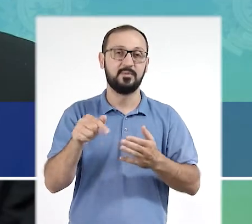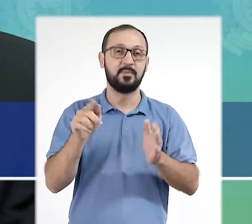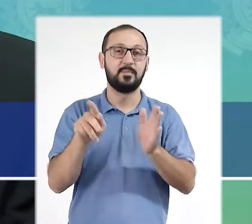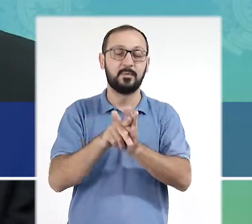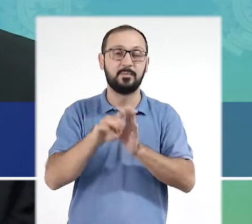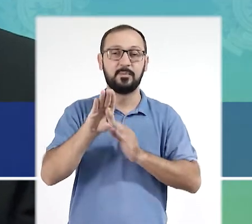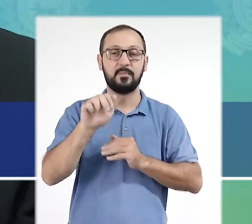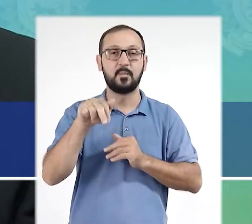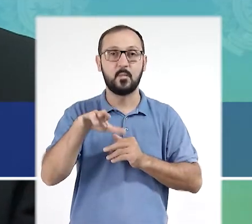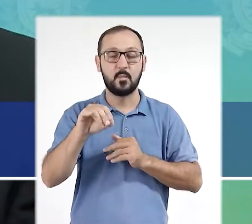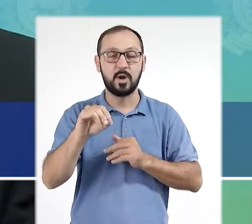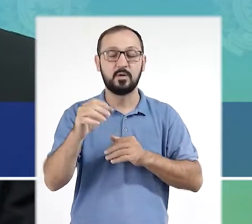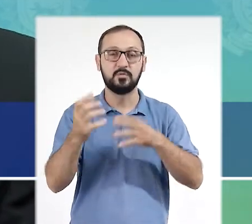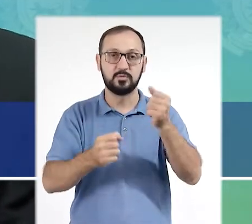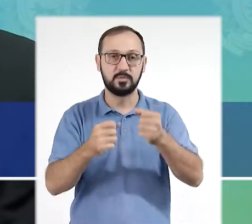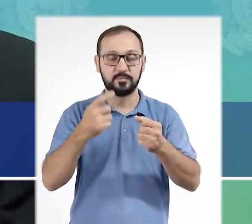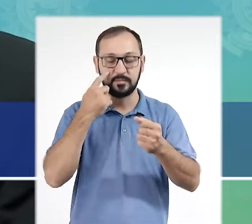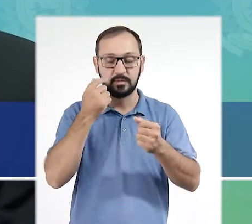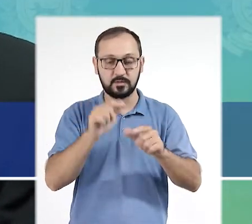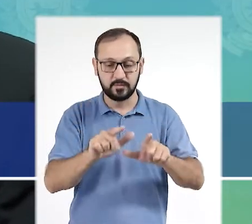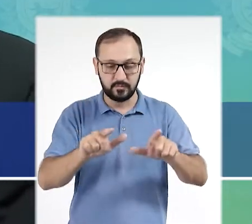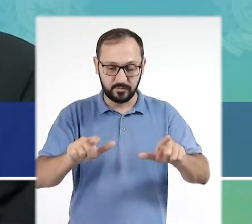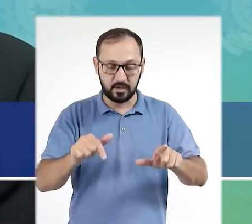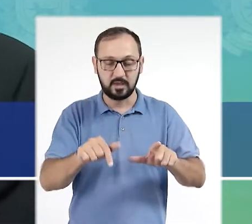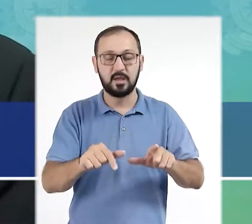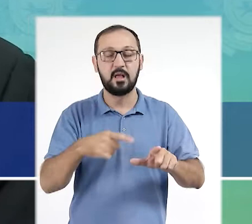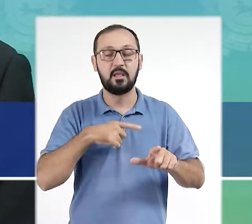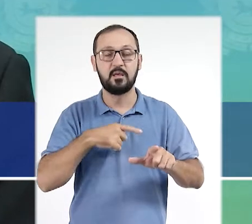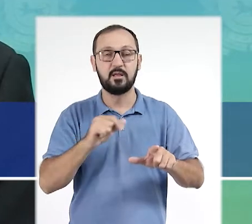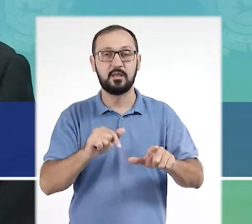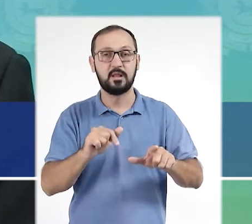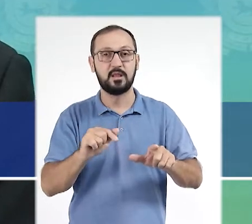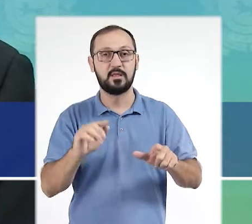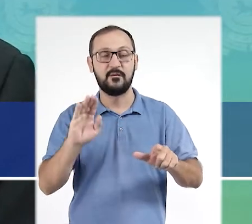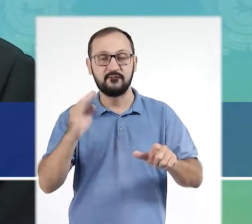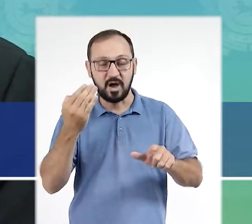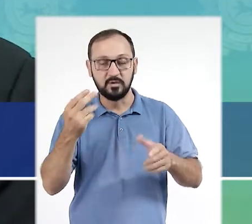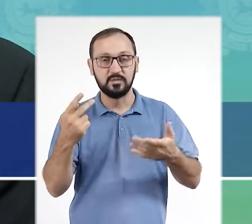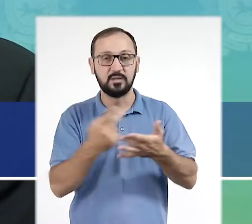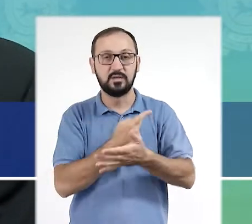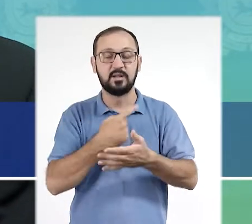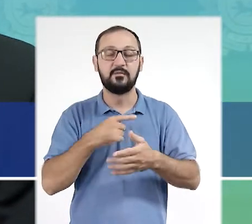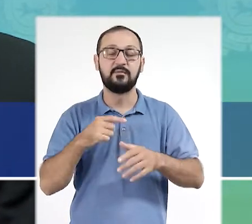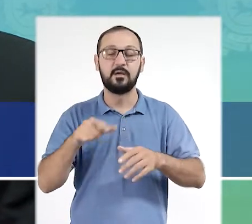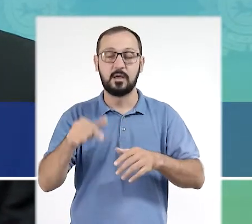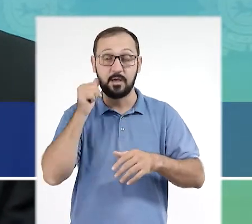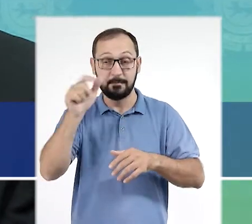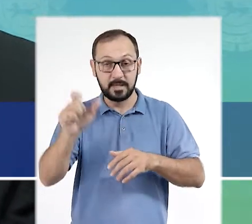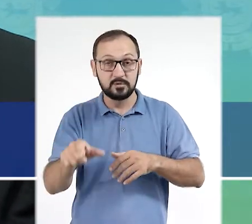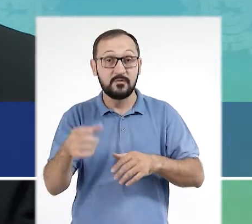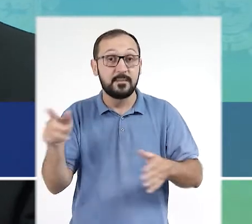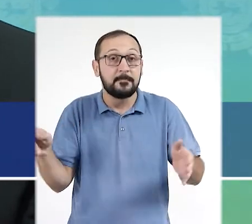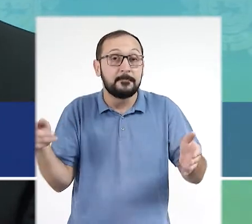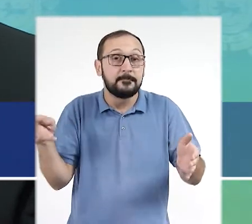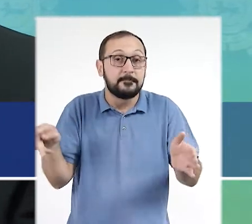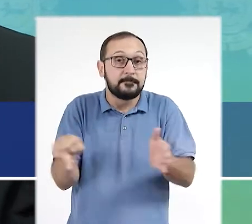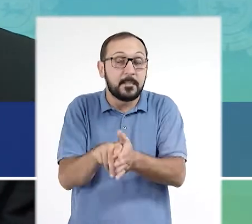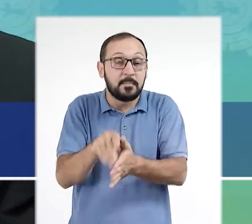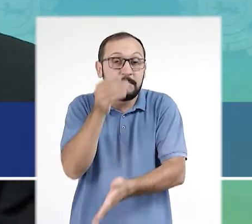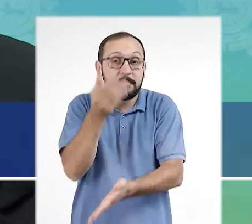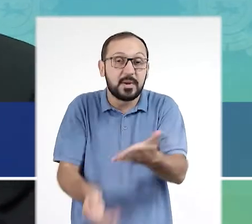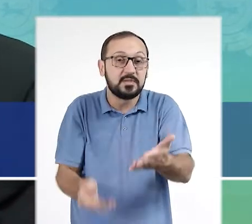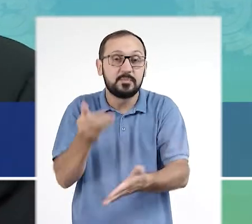Se for constatada falsidade nessas declarações, ela perderá de imediato todos os